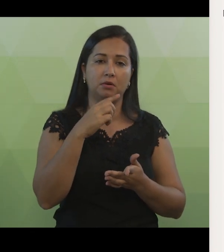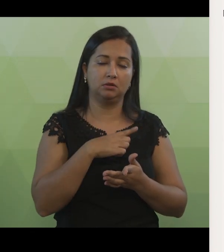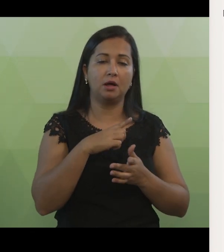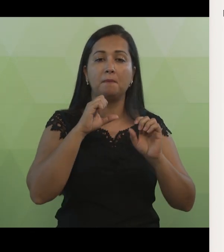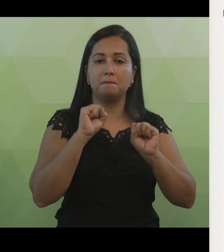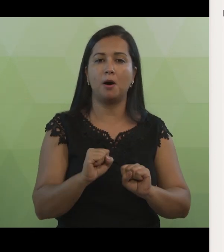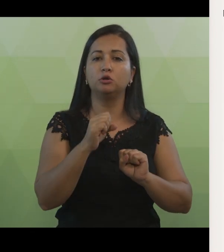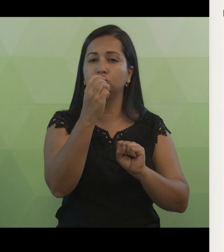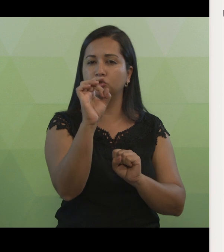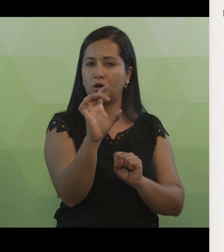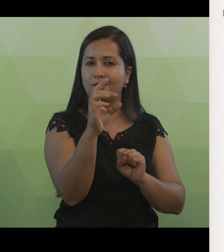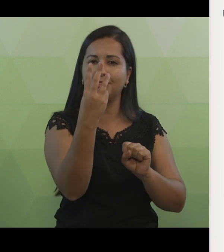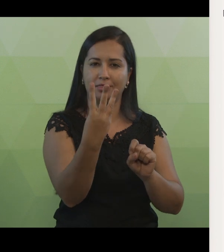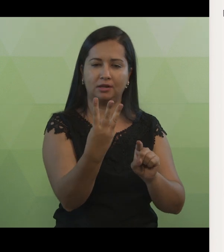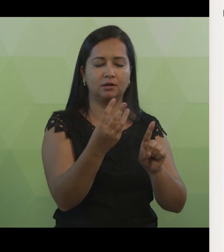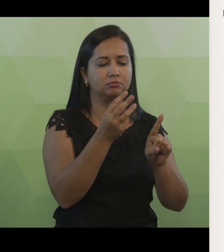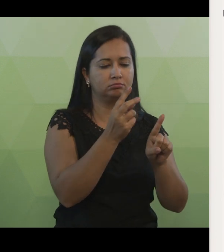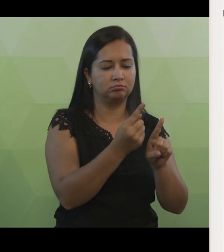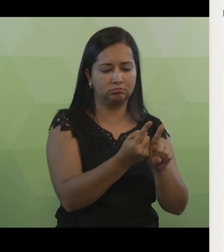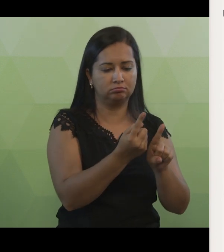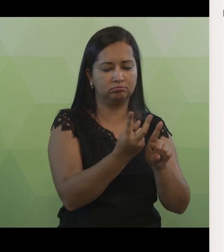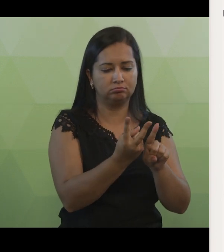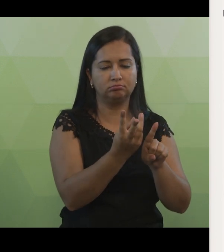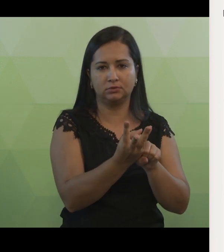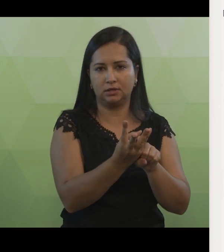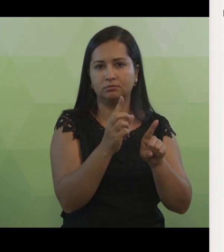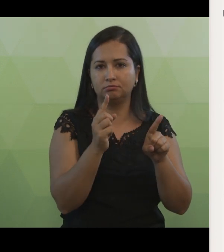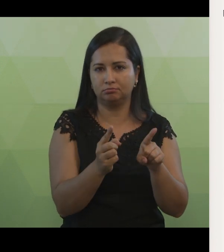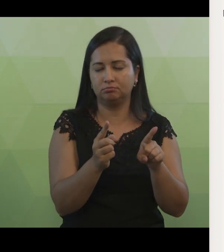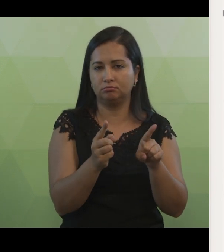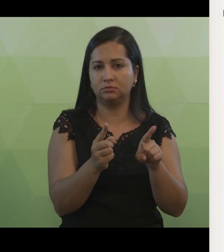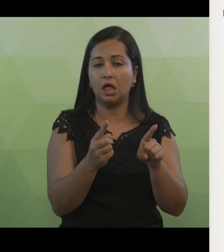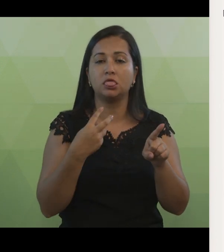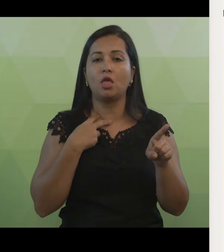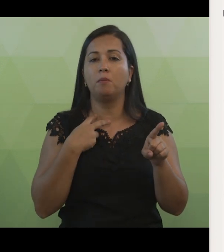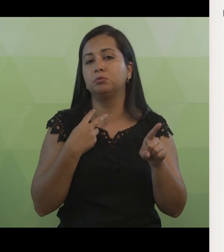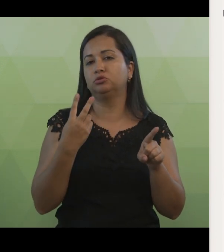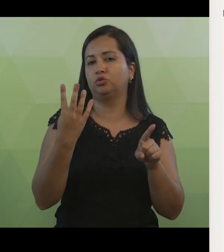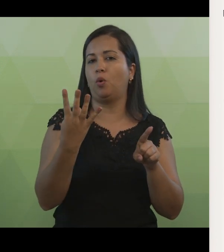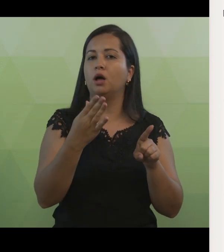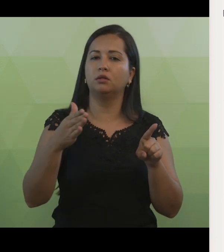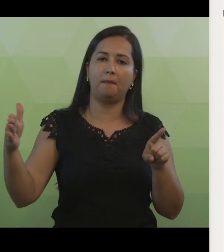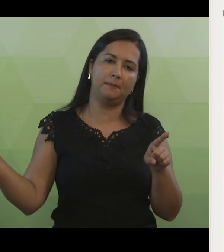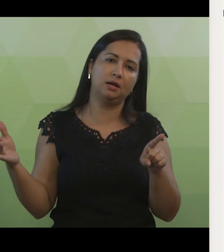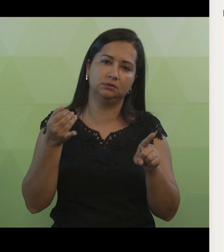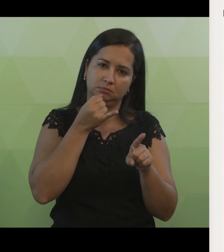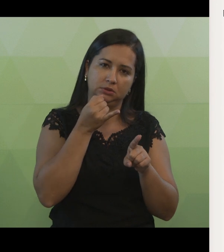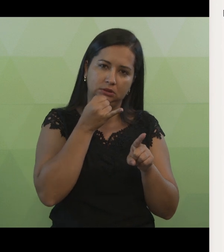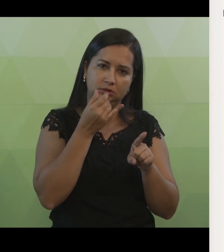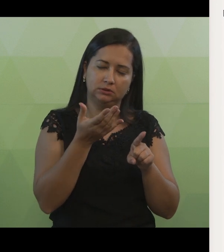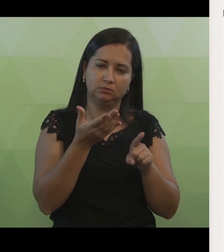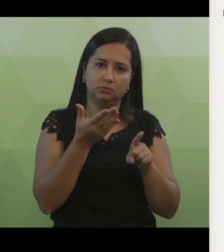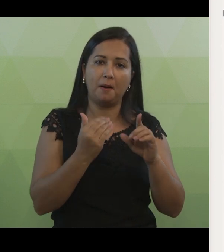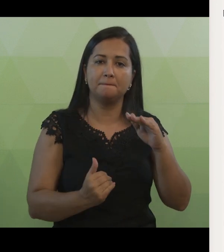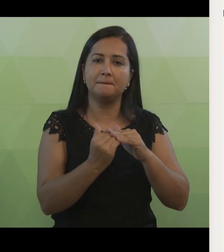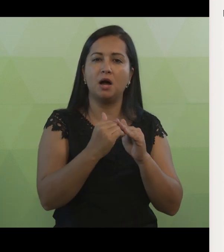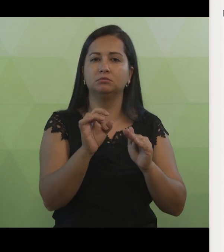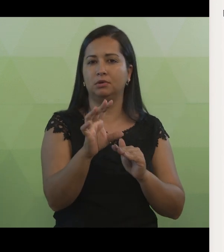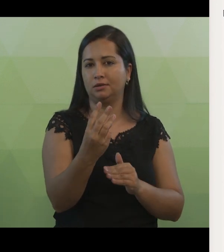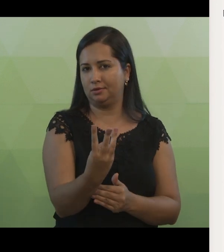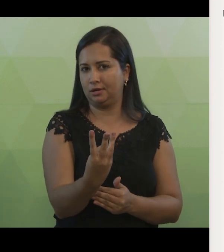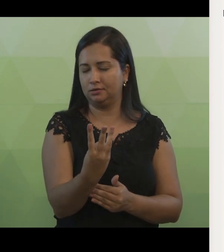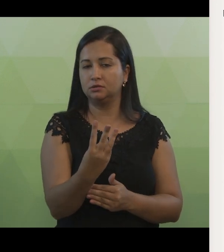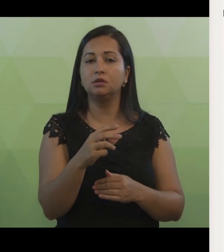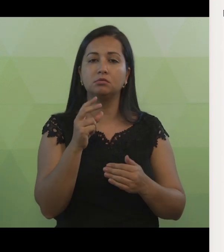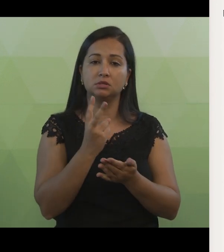campo, considerando o campo telefone, não sendo possível informar 4 valores, sendo no máximo 3. Para a